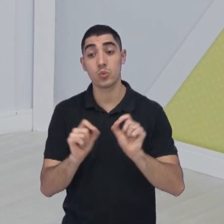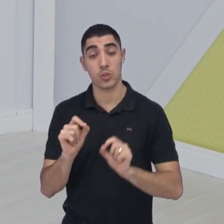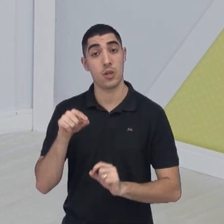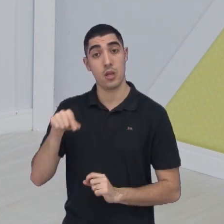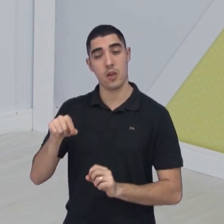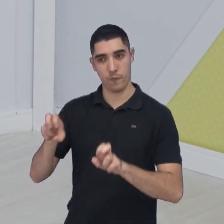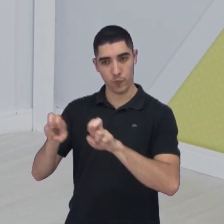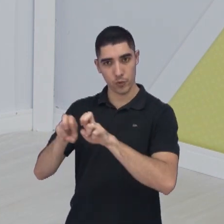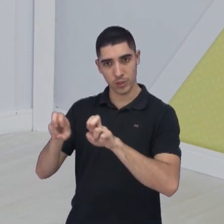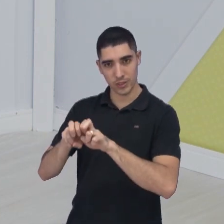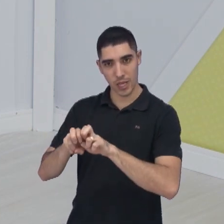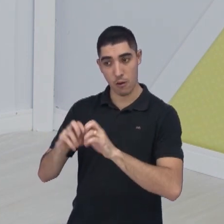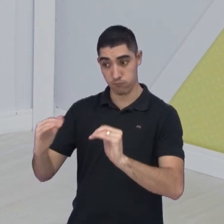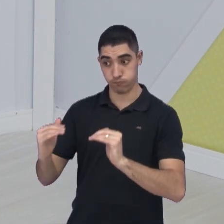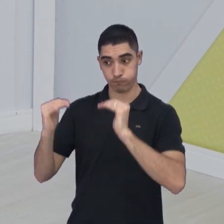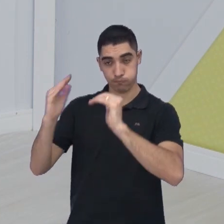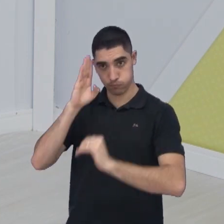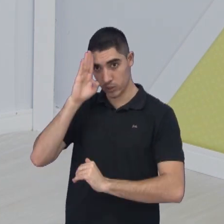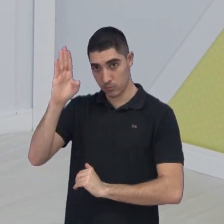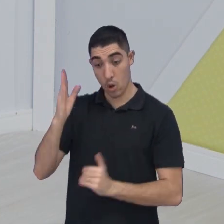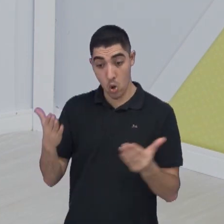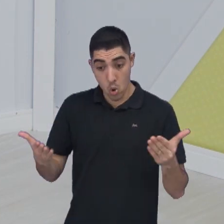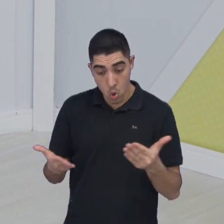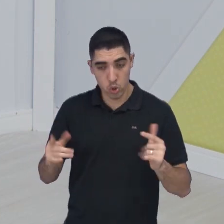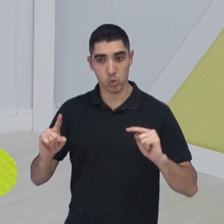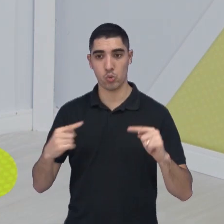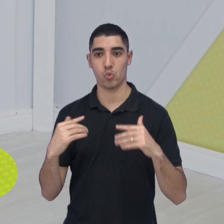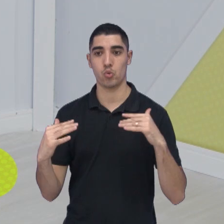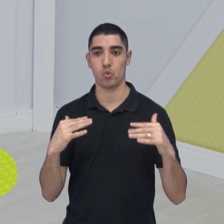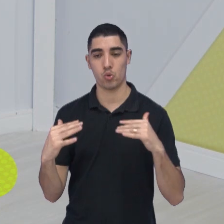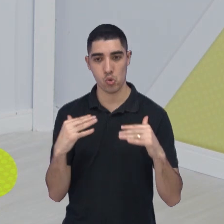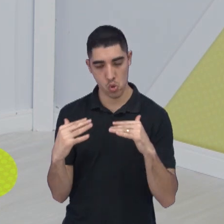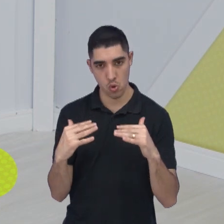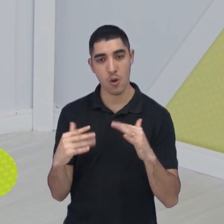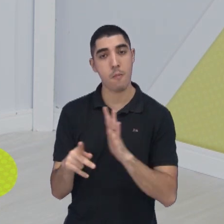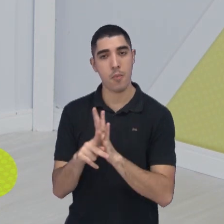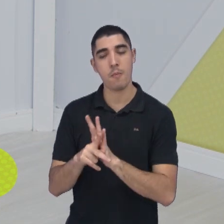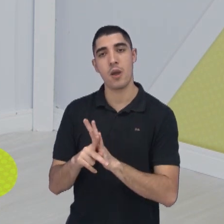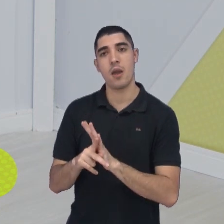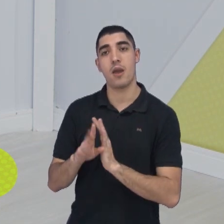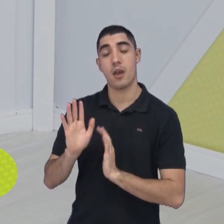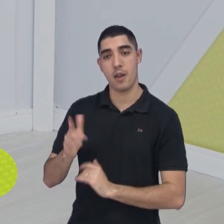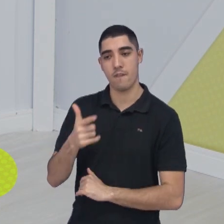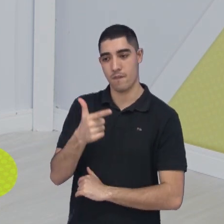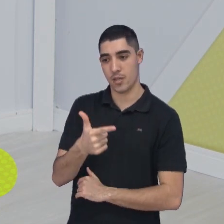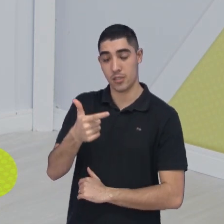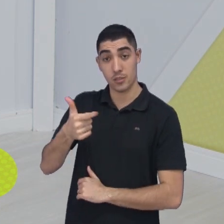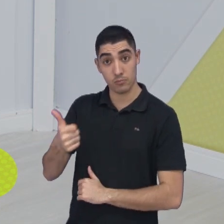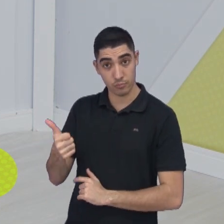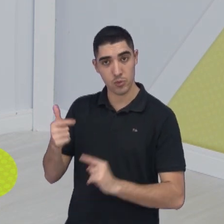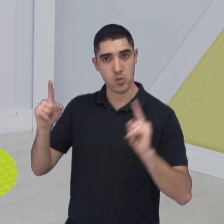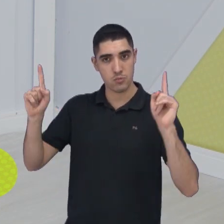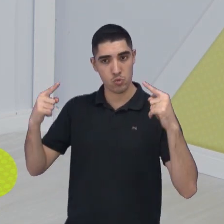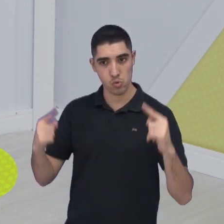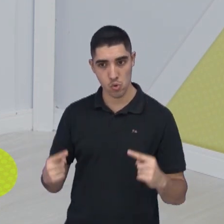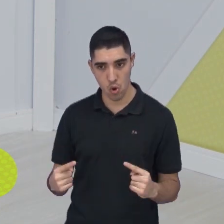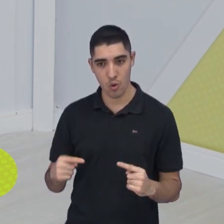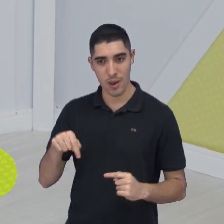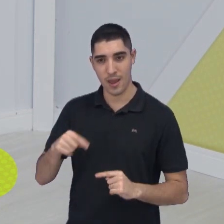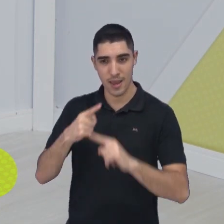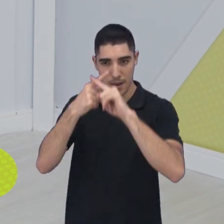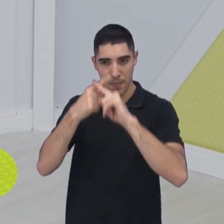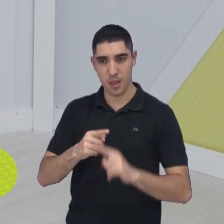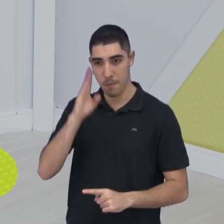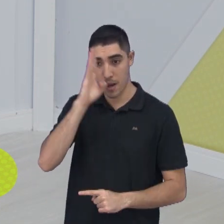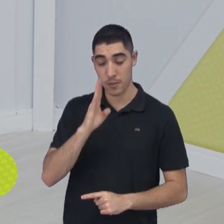time principal do São José entra em quadra hoje na abertura da 21ª e antepenúltima rodada da Liga Nacional, recebendo